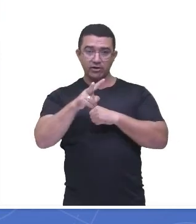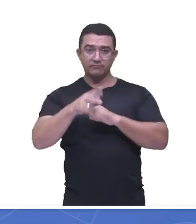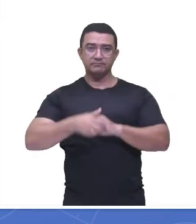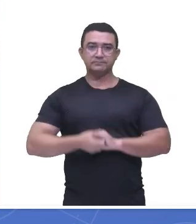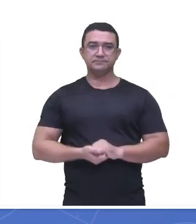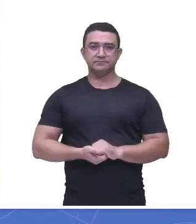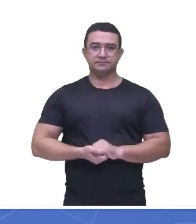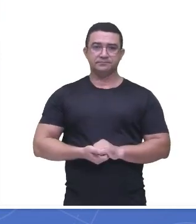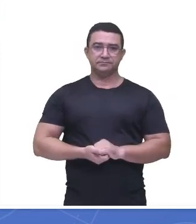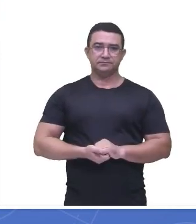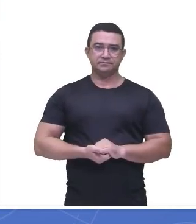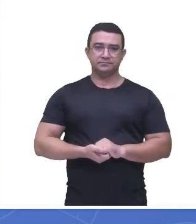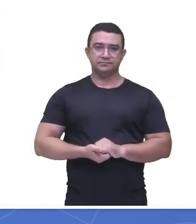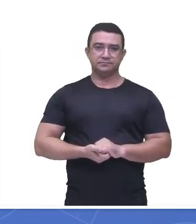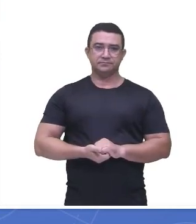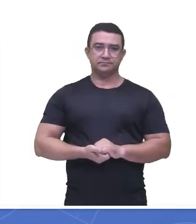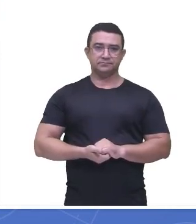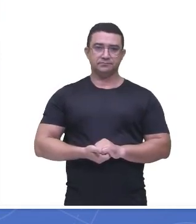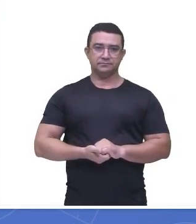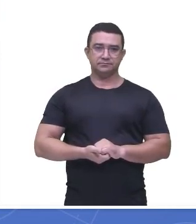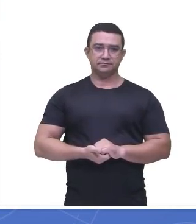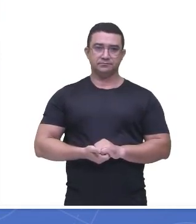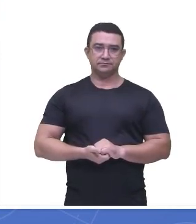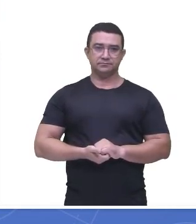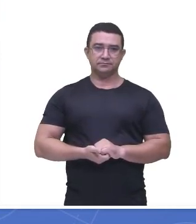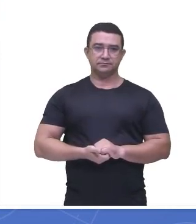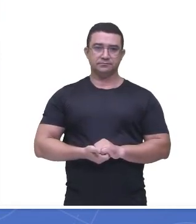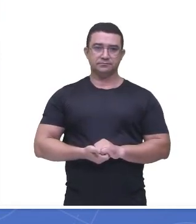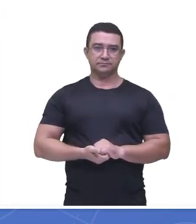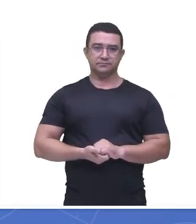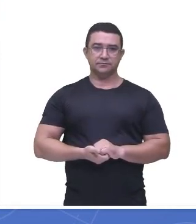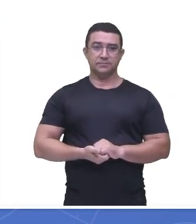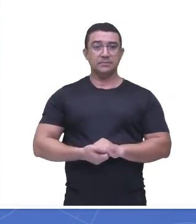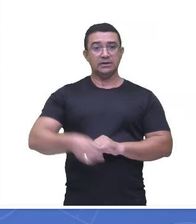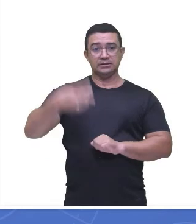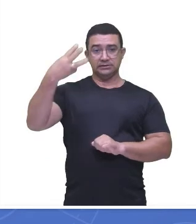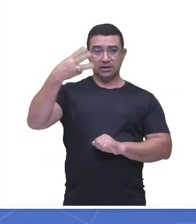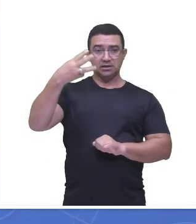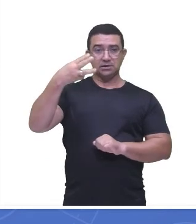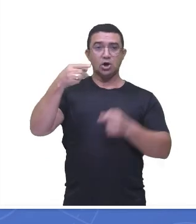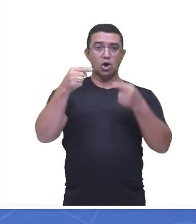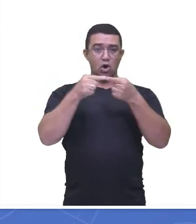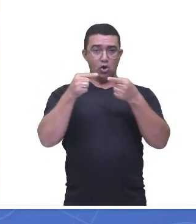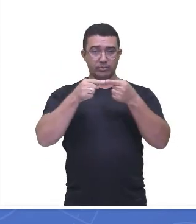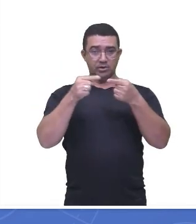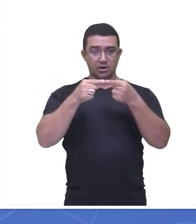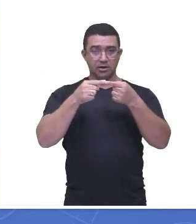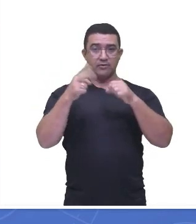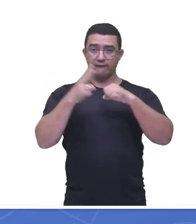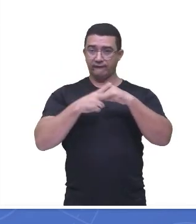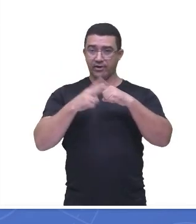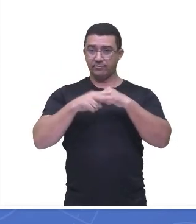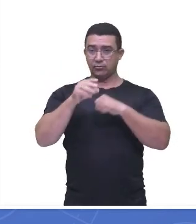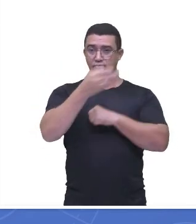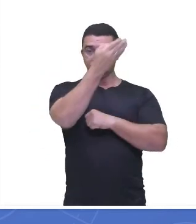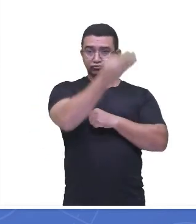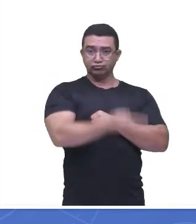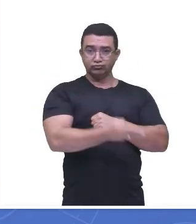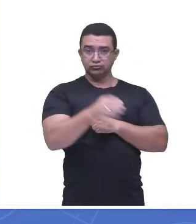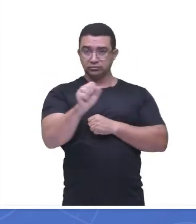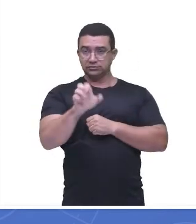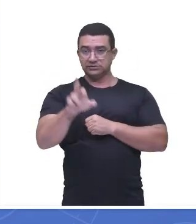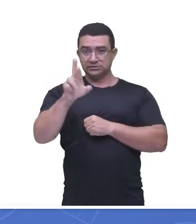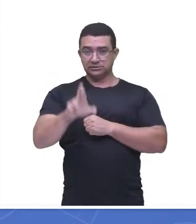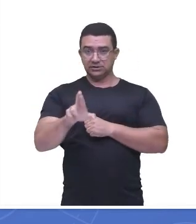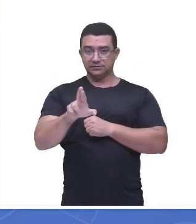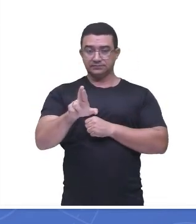veía, nosotros veíamos. E seguinte. O item 3 está relacionado com o verbo ser. Yo era, tu eras, él